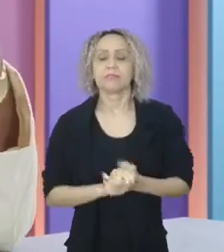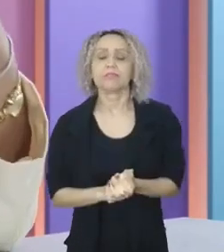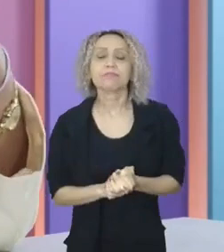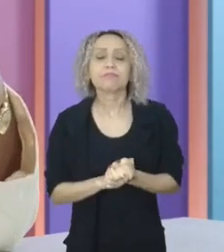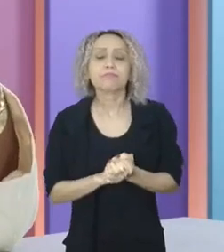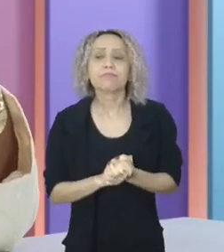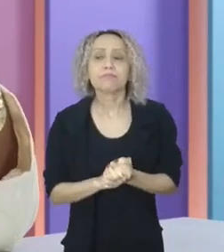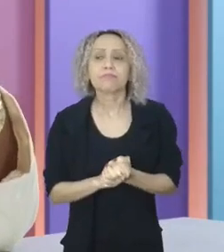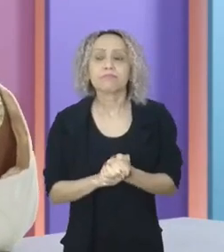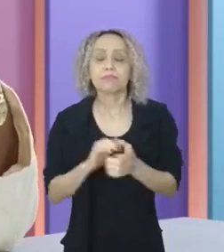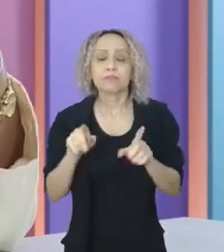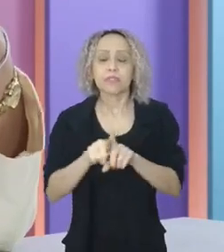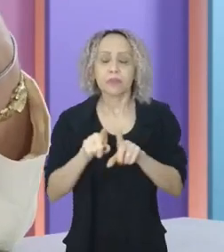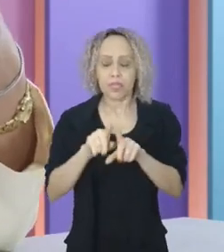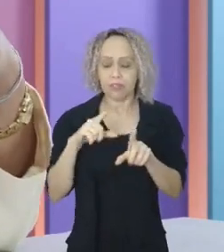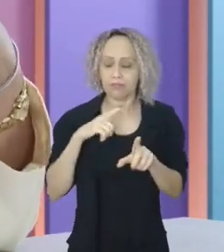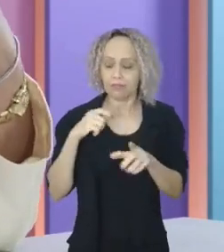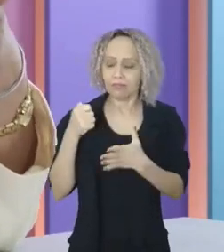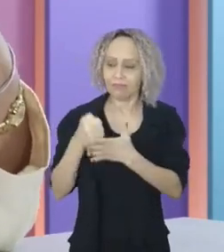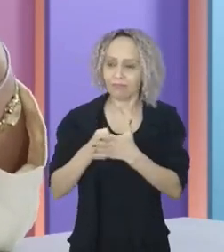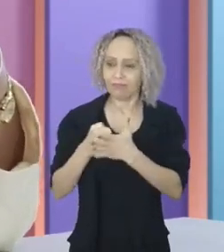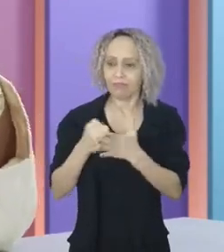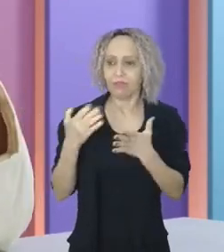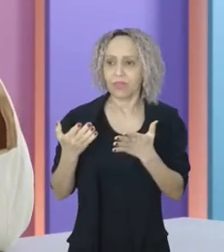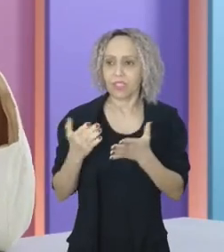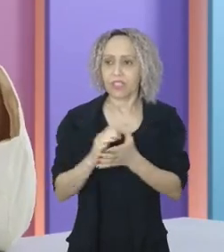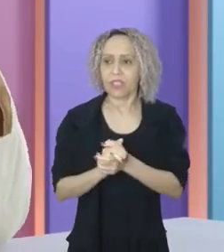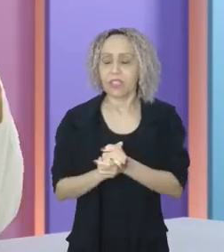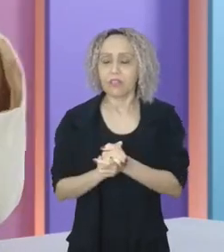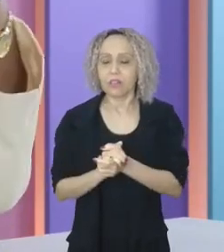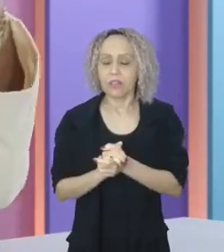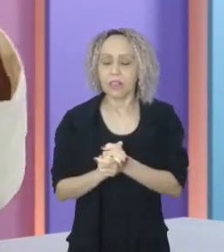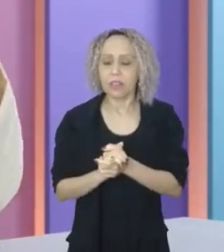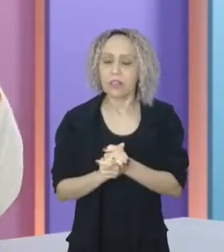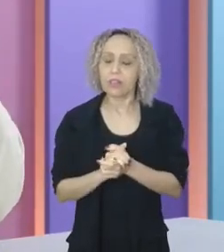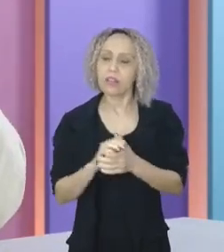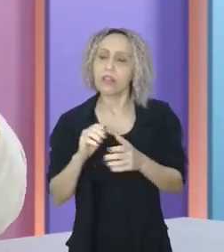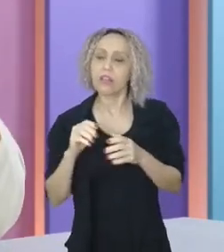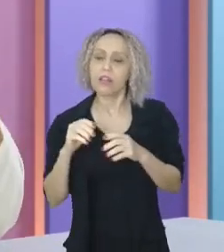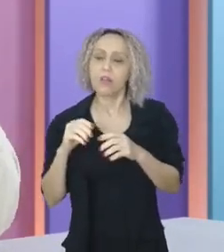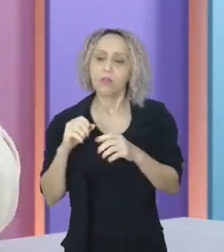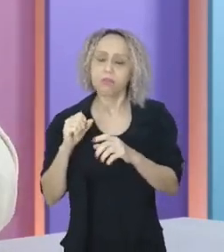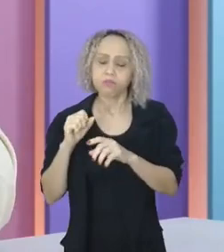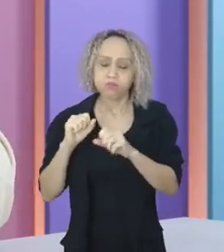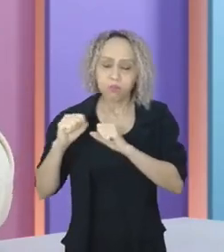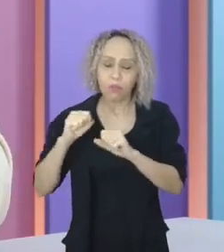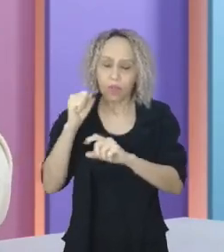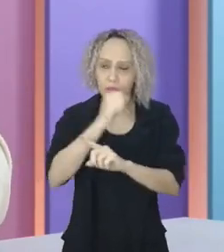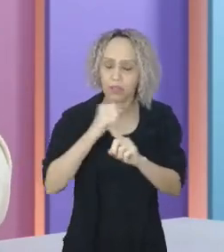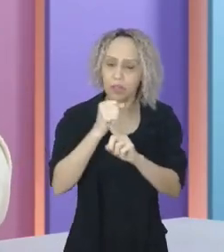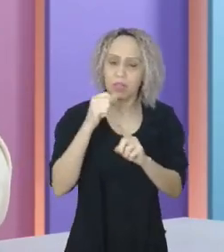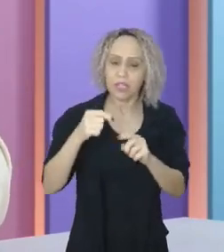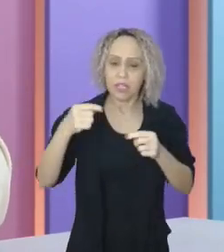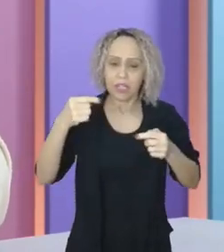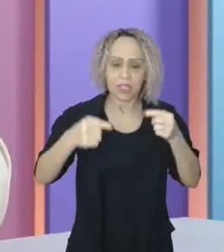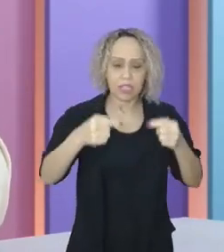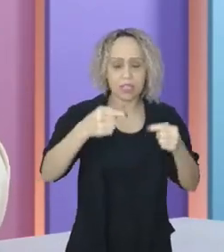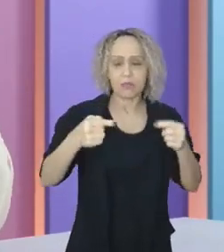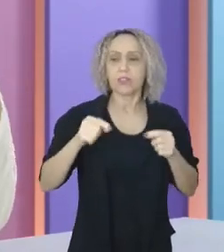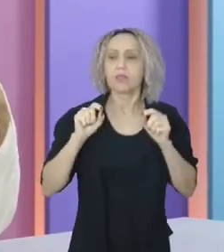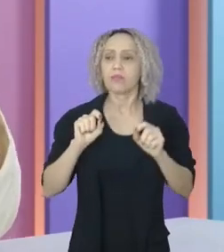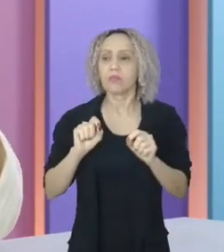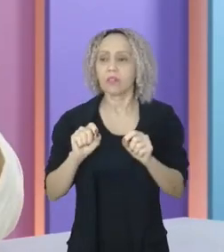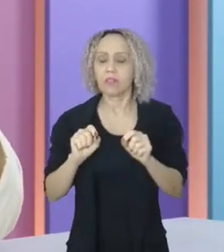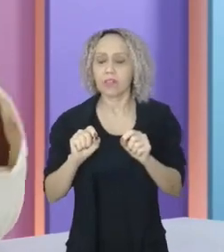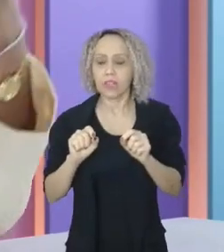se fez um movimento muito extenso através do CEPIR, o movimento social, para que essas políticas elas